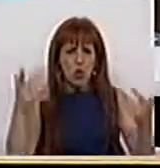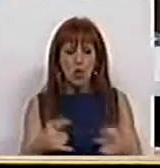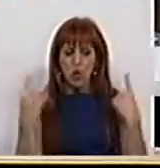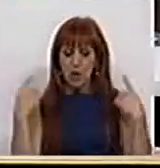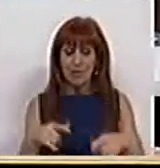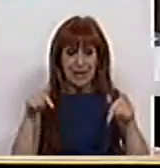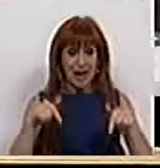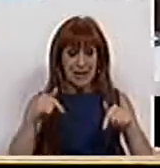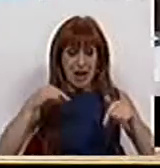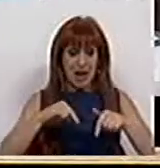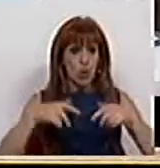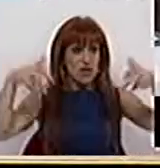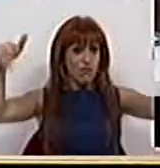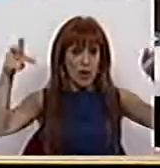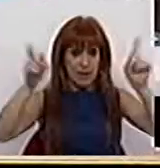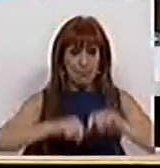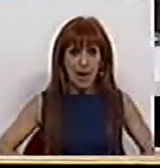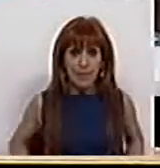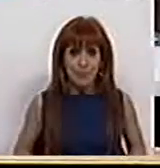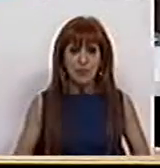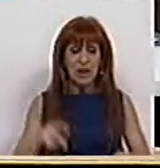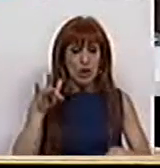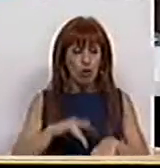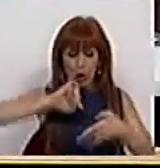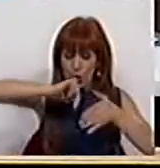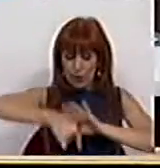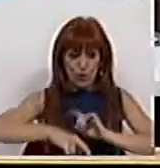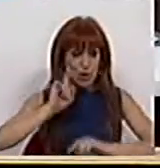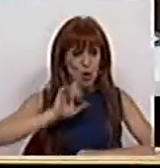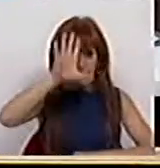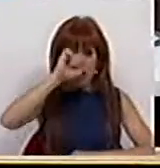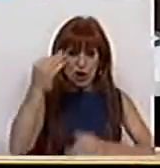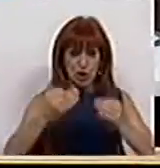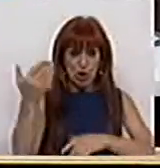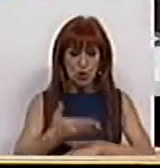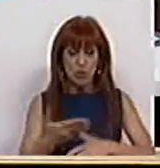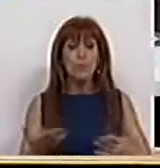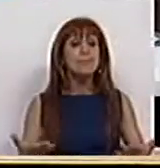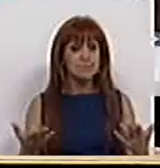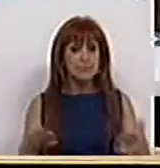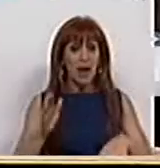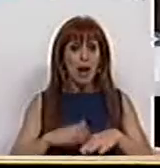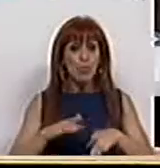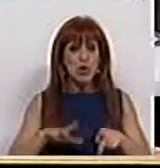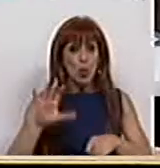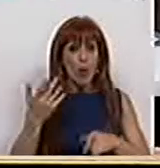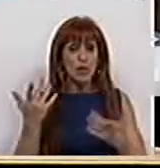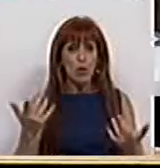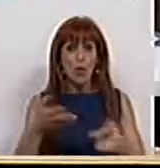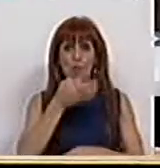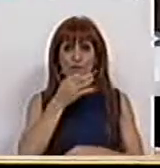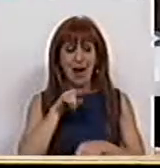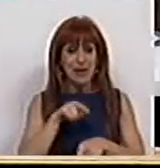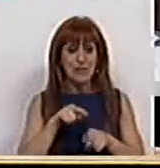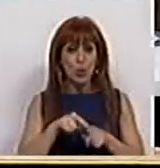que esteja aqui dentro e lá fora. Toca no mais profundo, Sra. Ministra da Justiça. E é por isso que quando nós